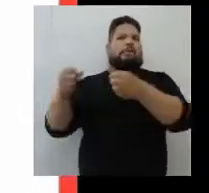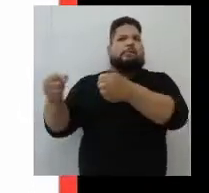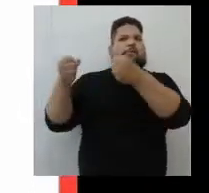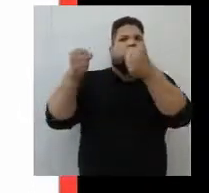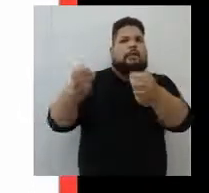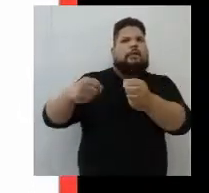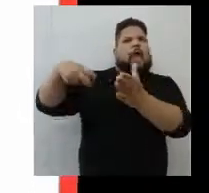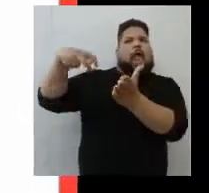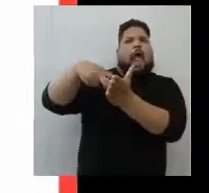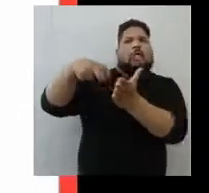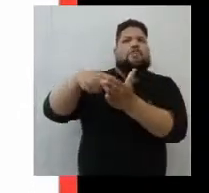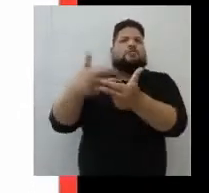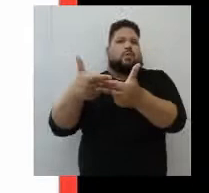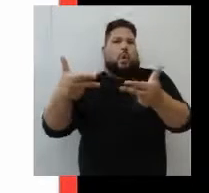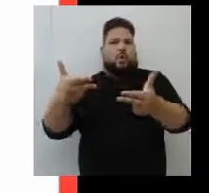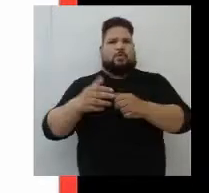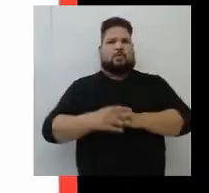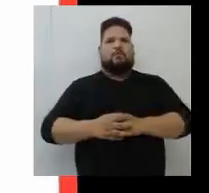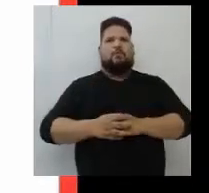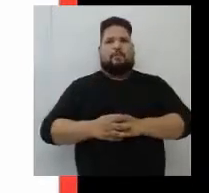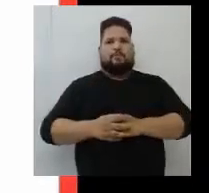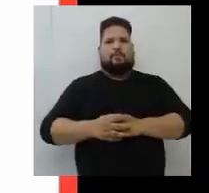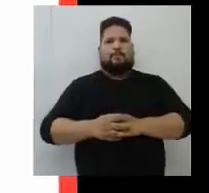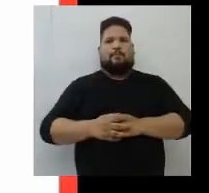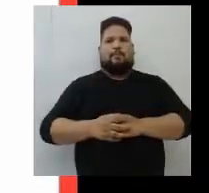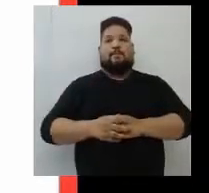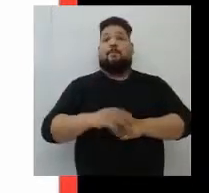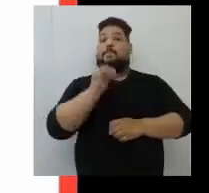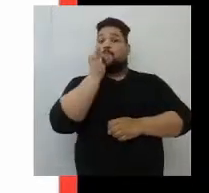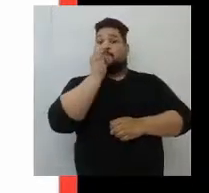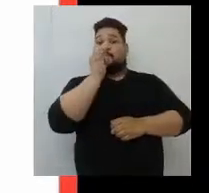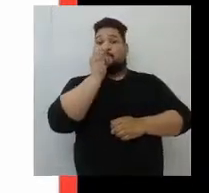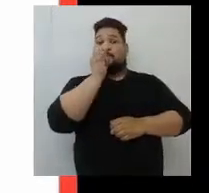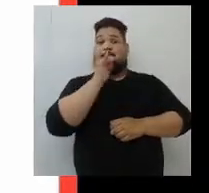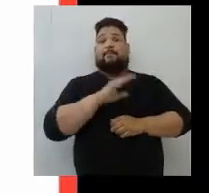sanções, sofrem punições. Inclusive, quando